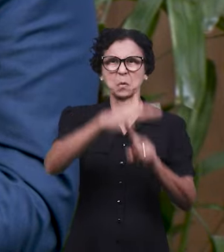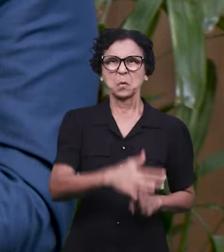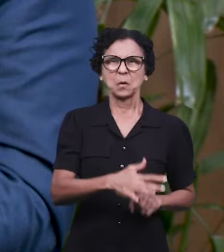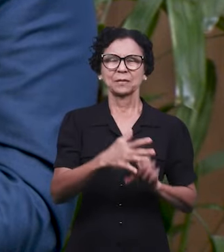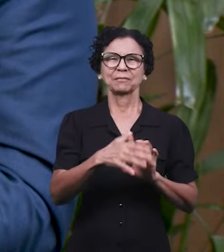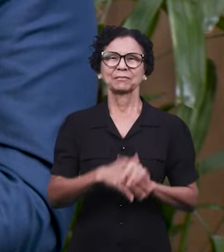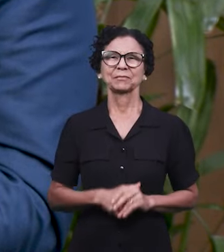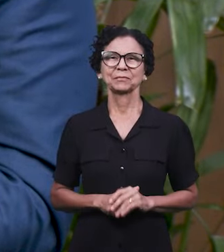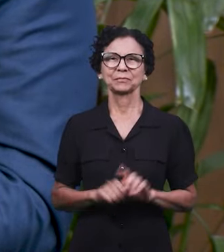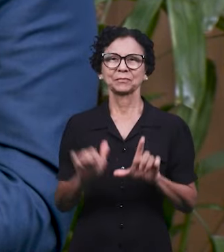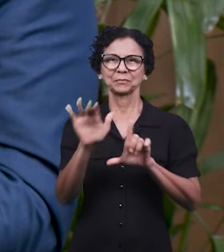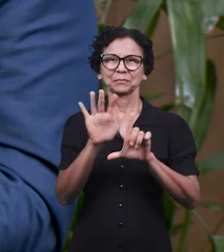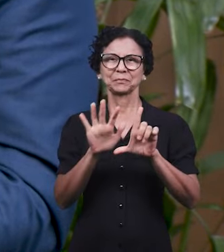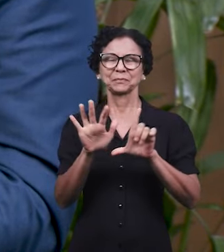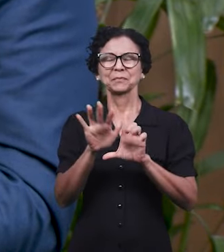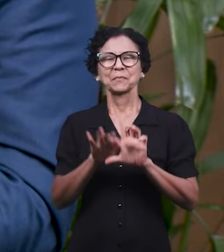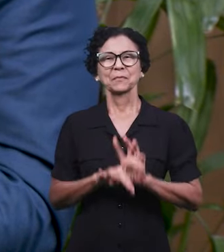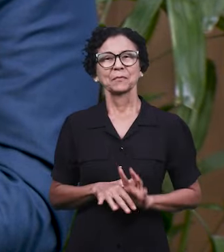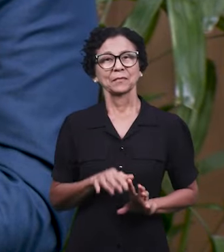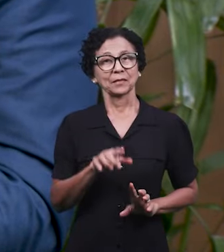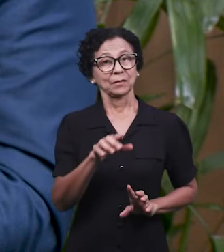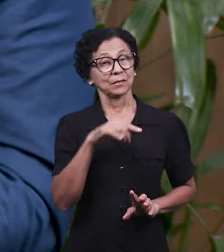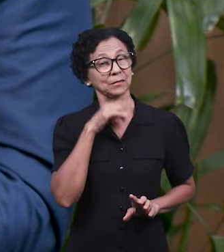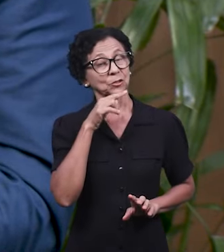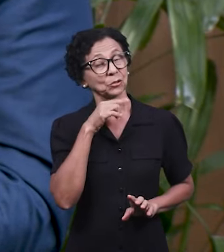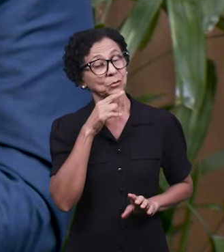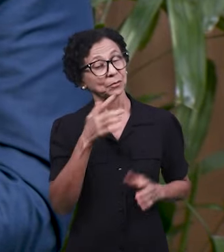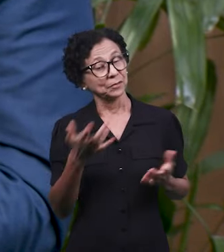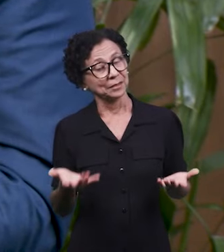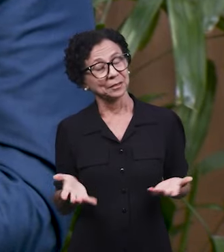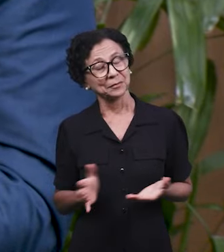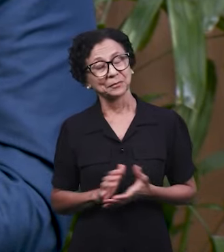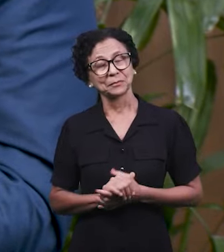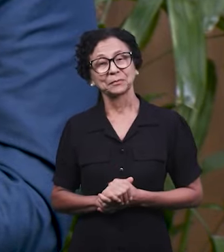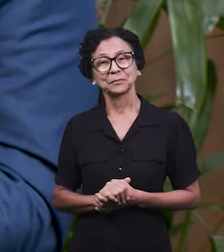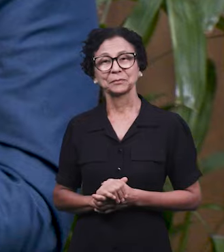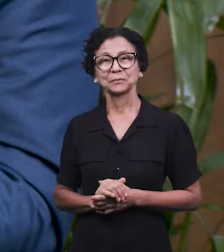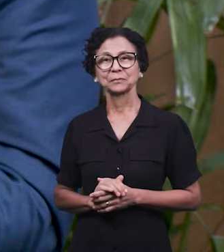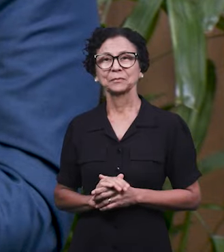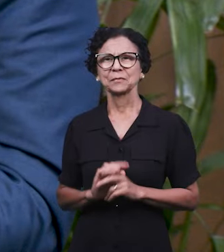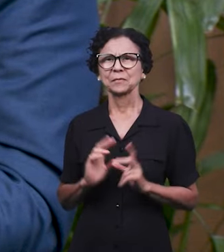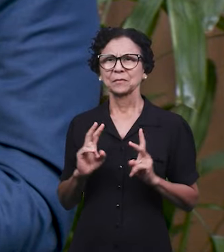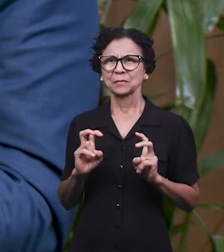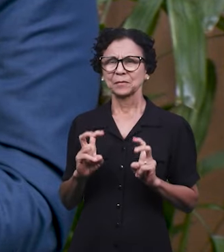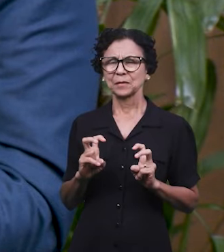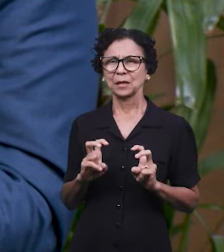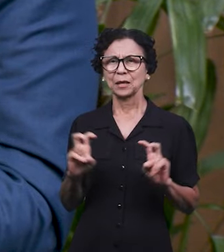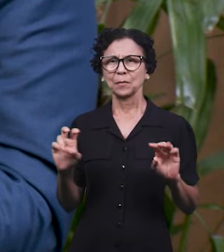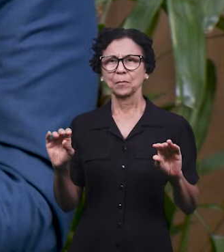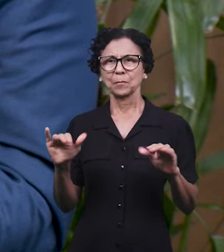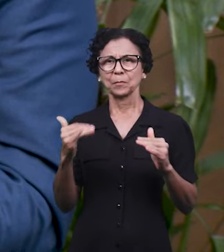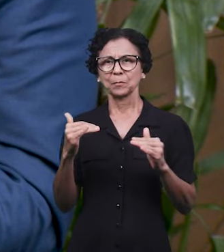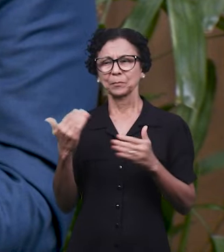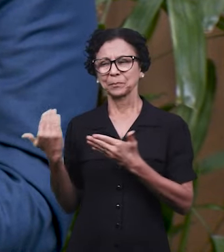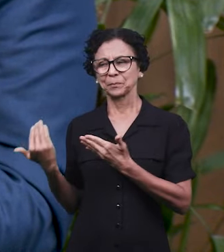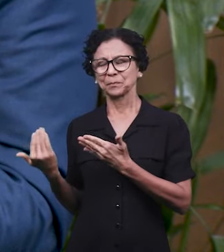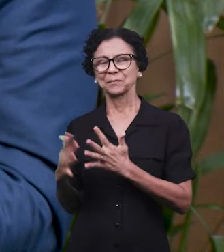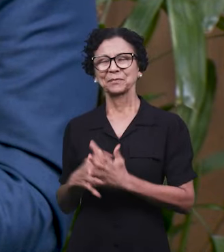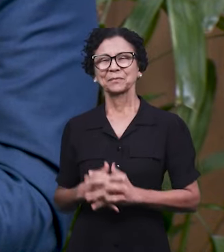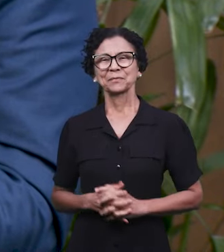honra praticados no ambiente virtual se você tiver dúvidas eh acerca desse tema você pode mandar para o nosso